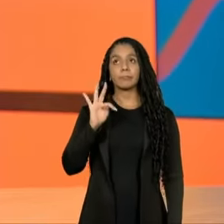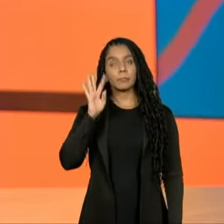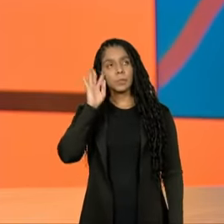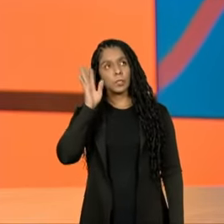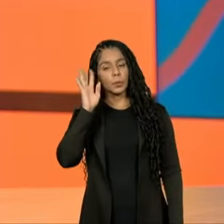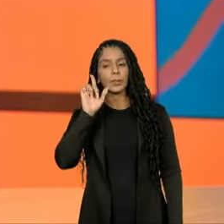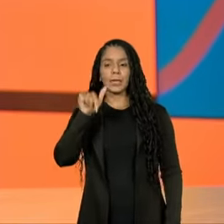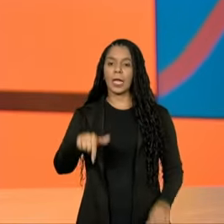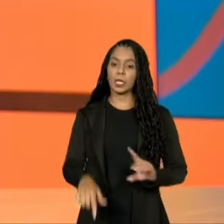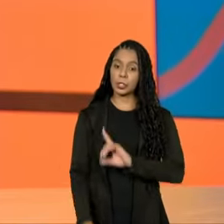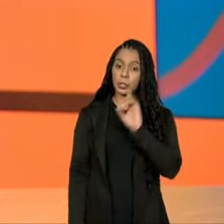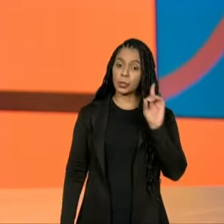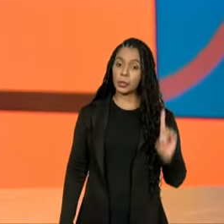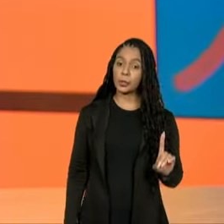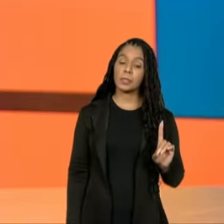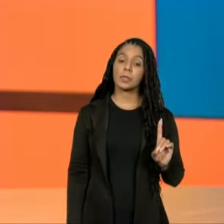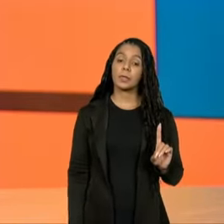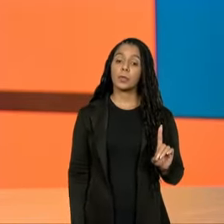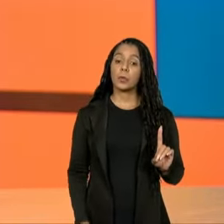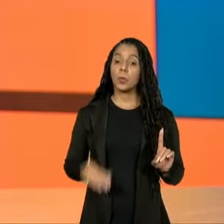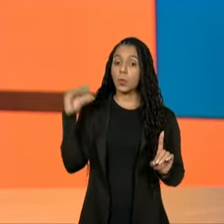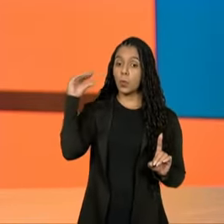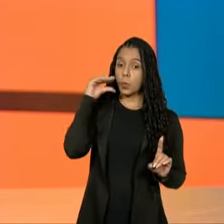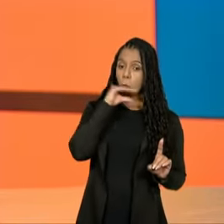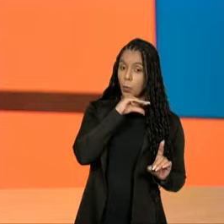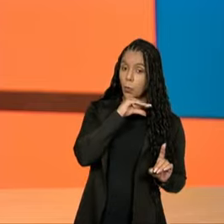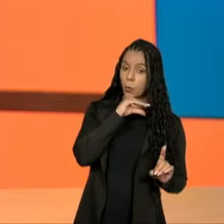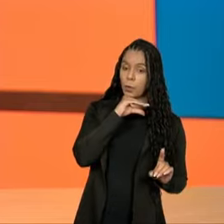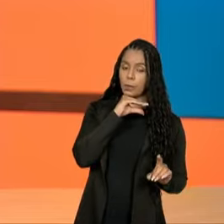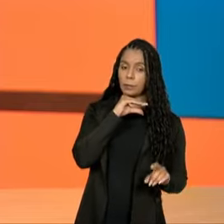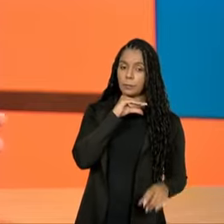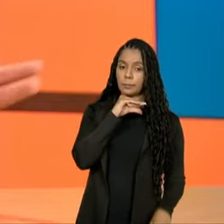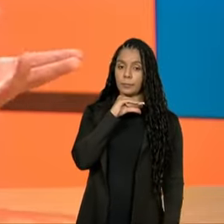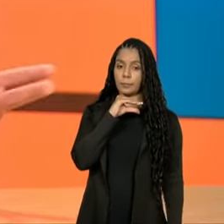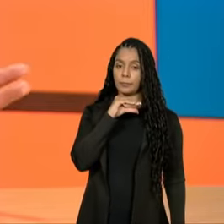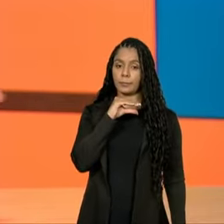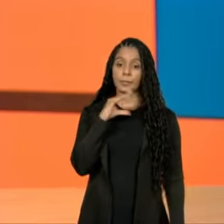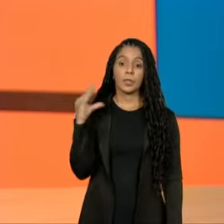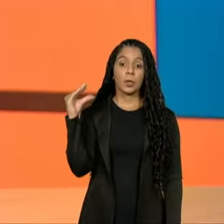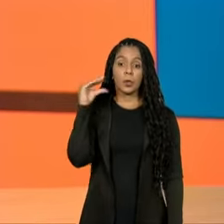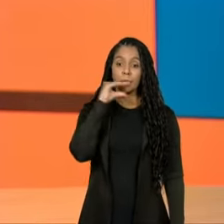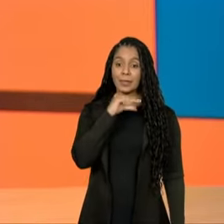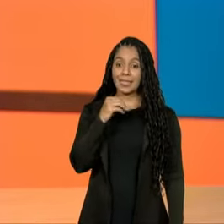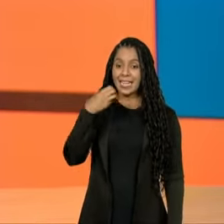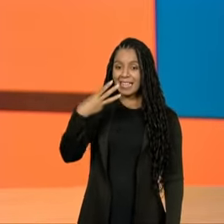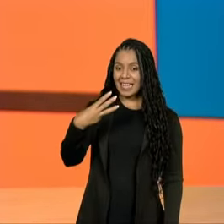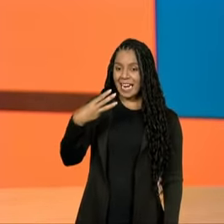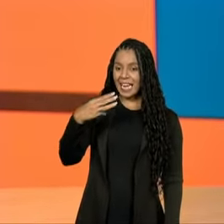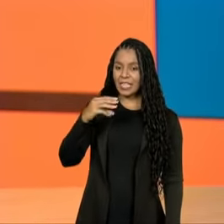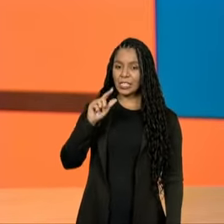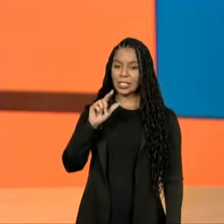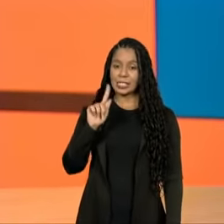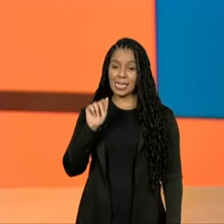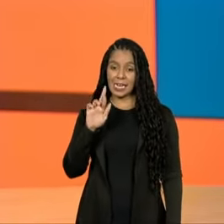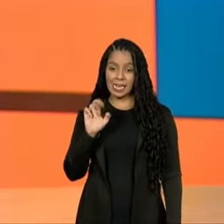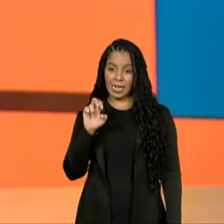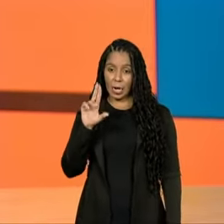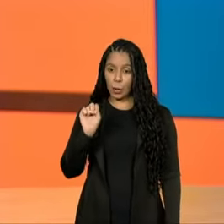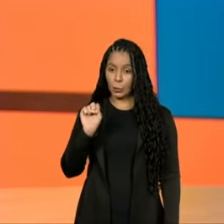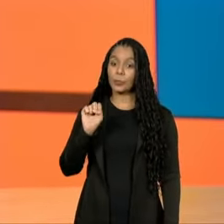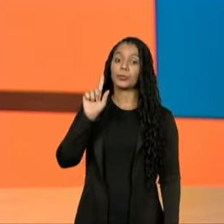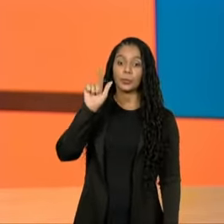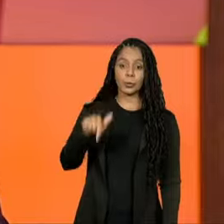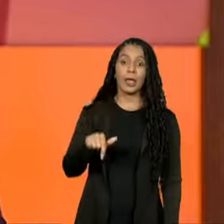de direita, que o aquecimento em 3 graus Celsius, as plantas não vão performar,